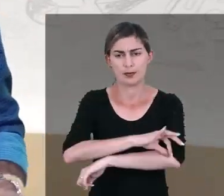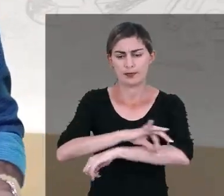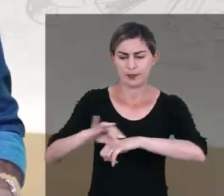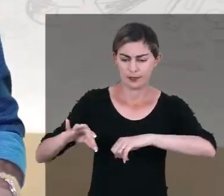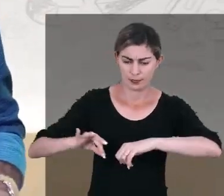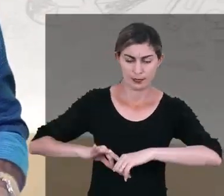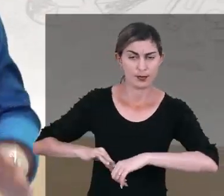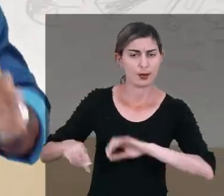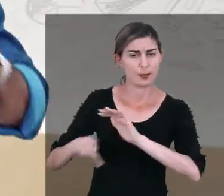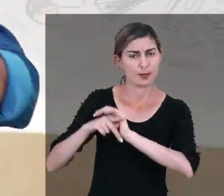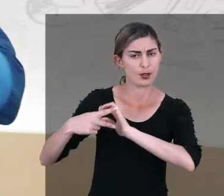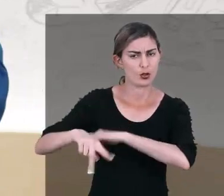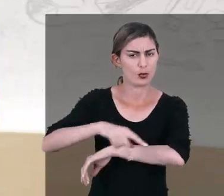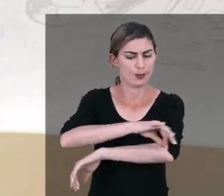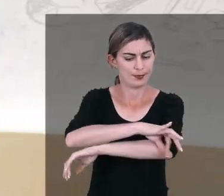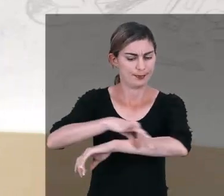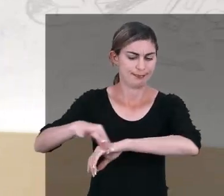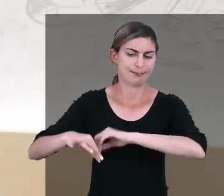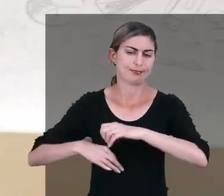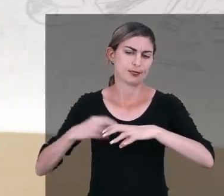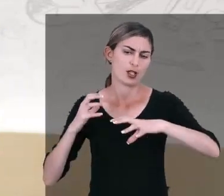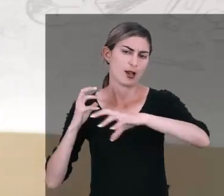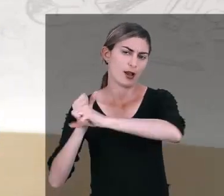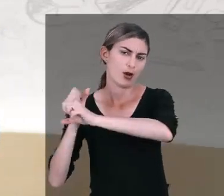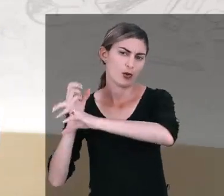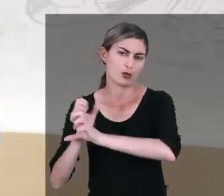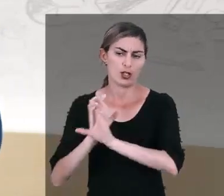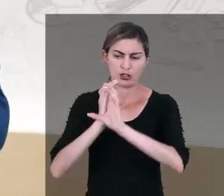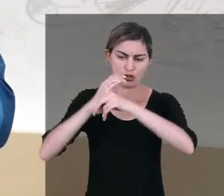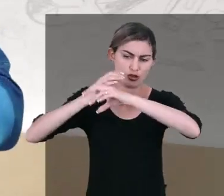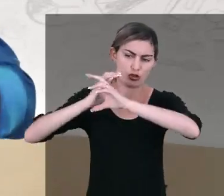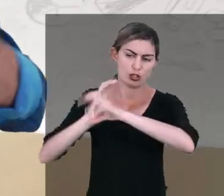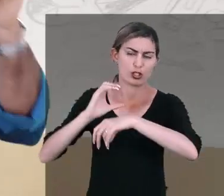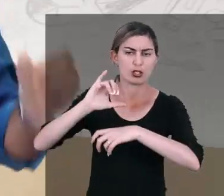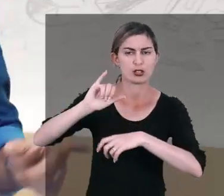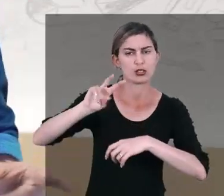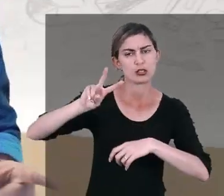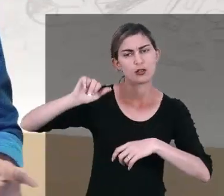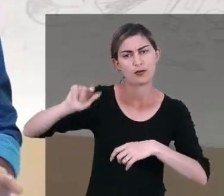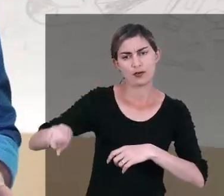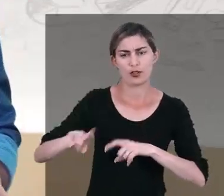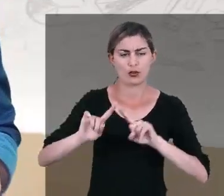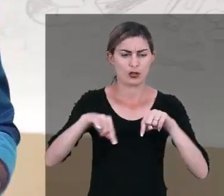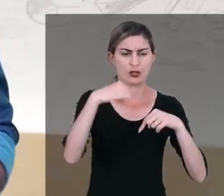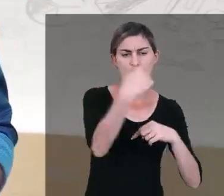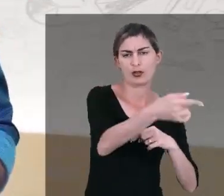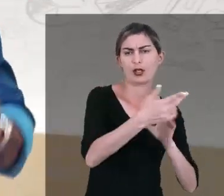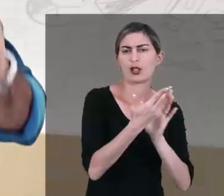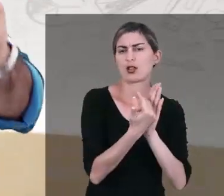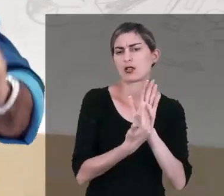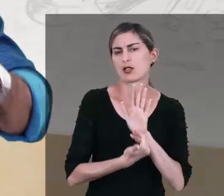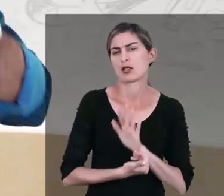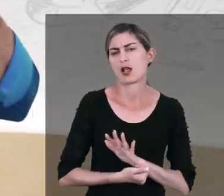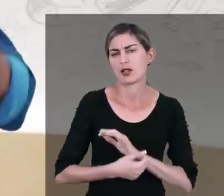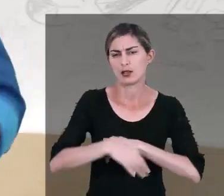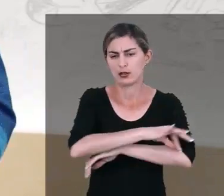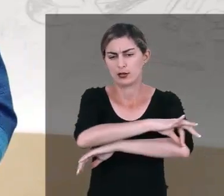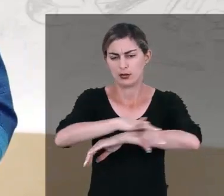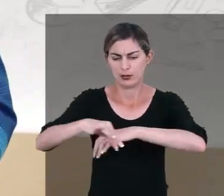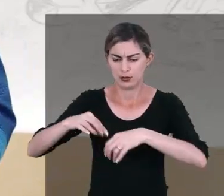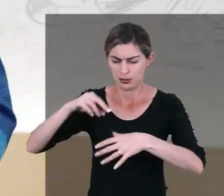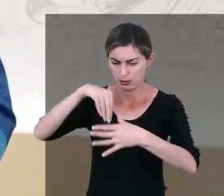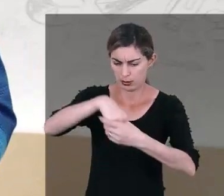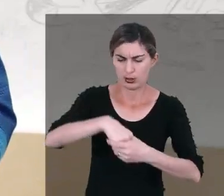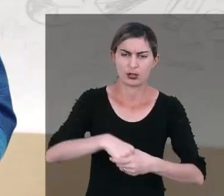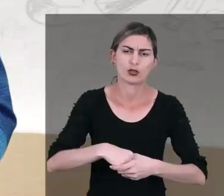pelo arquiteto, deve ser calculado pelo engenheiro civil e deve ser levado em conta pelo designer de interiores e até